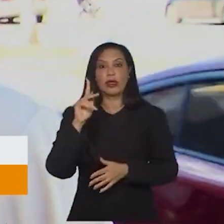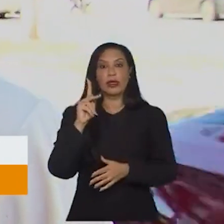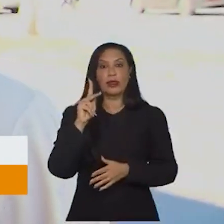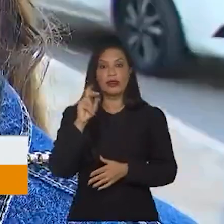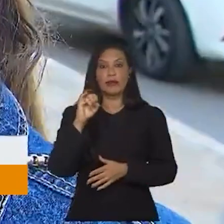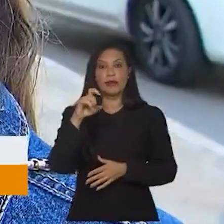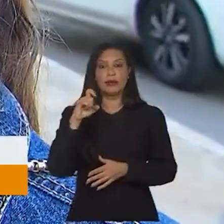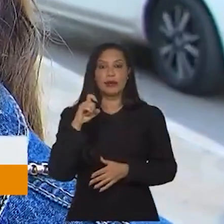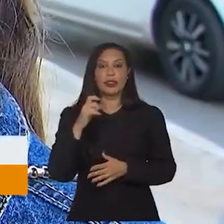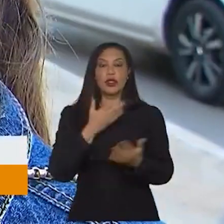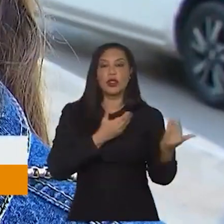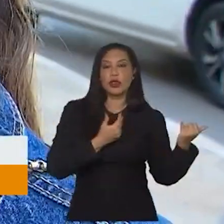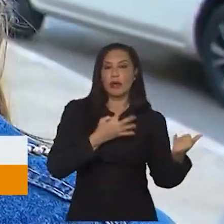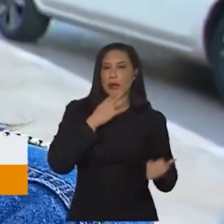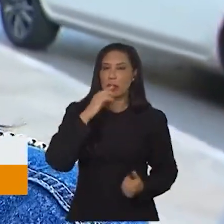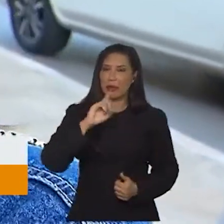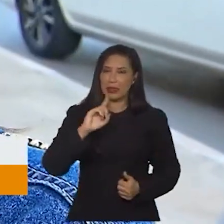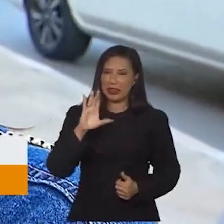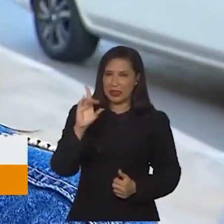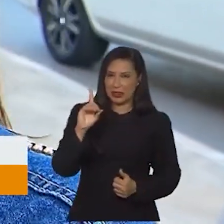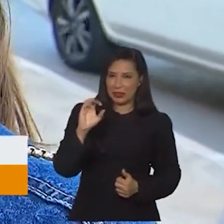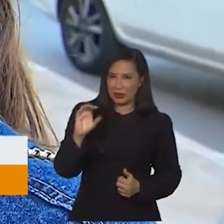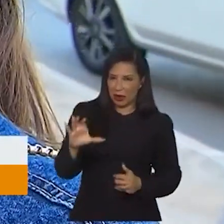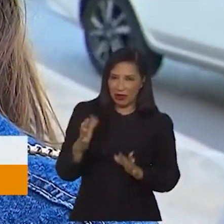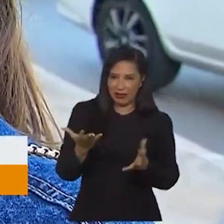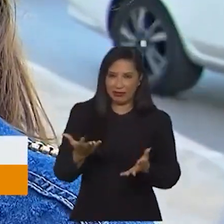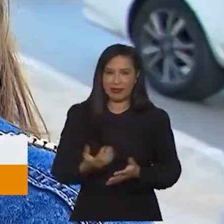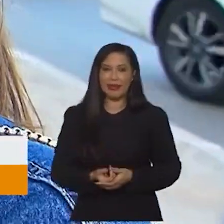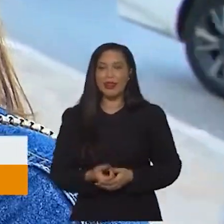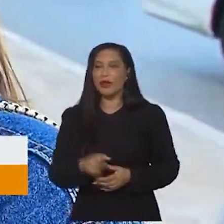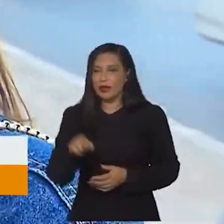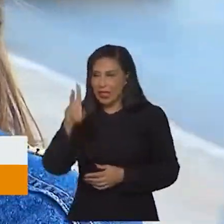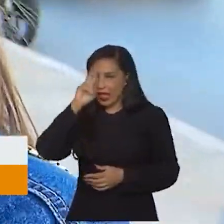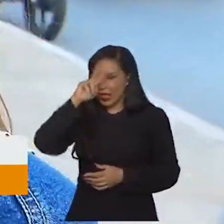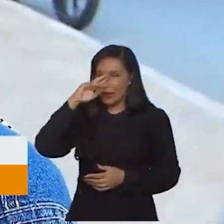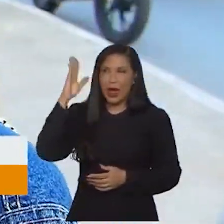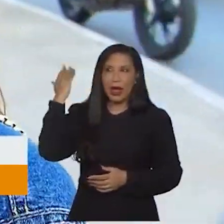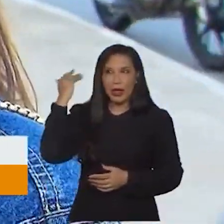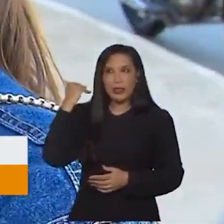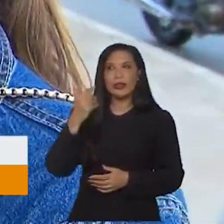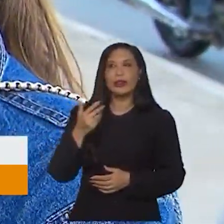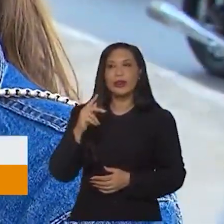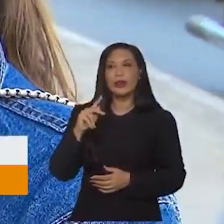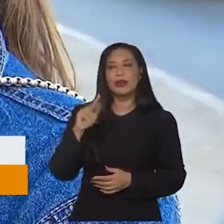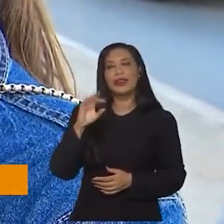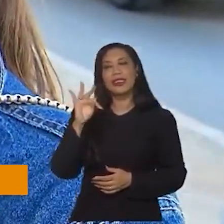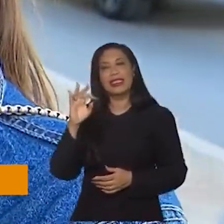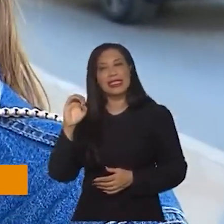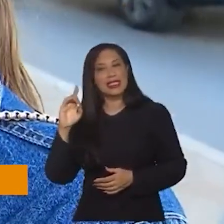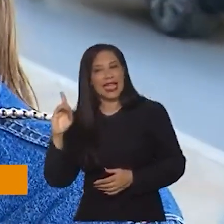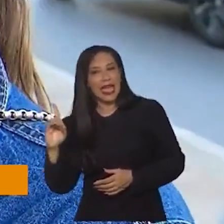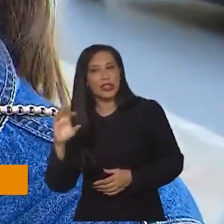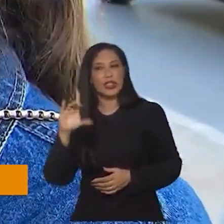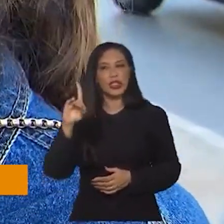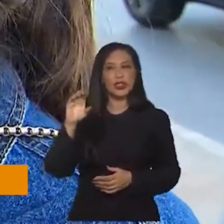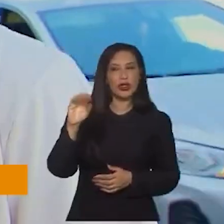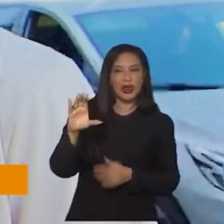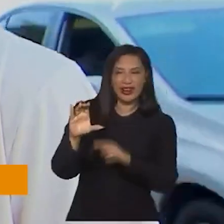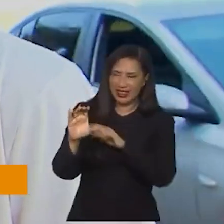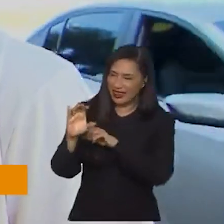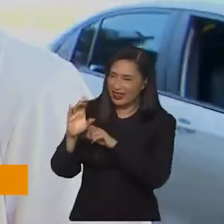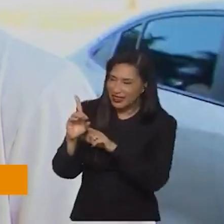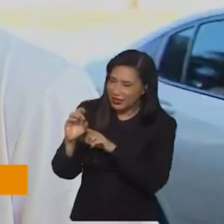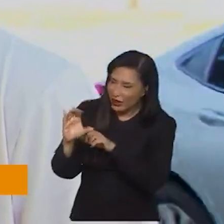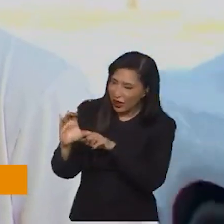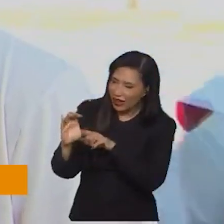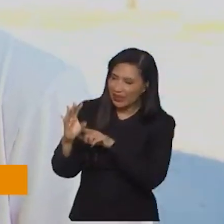reportagem desconheciam esse formato de transferência. Você lembra qual foi a última vez que você fez um TED ou um DOC? Um TED